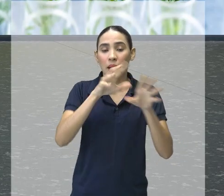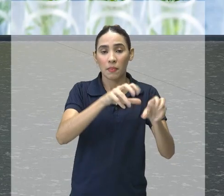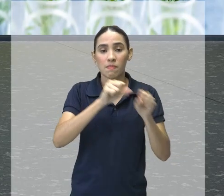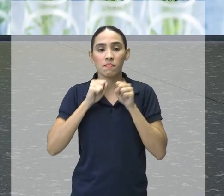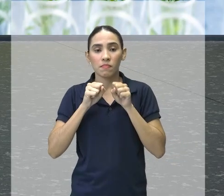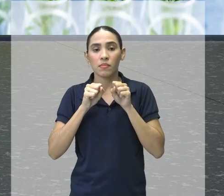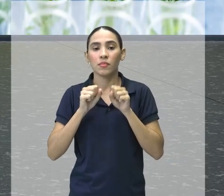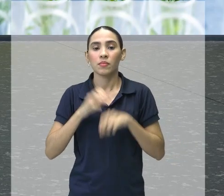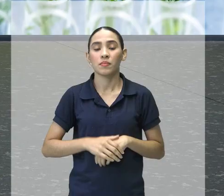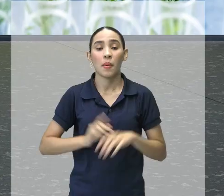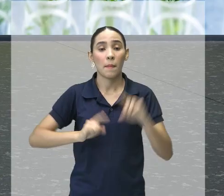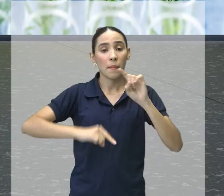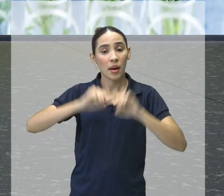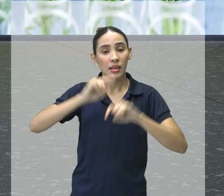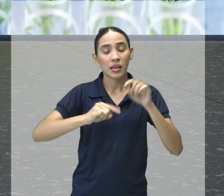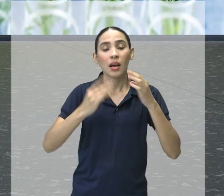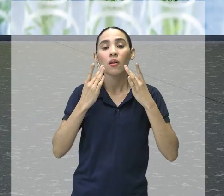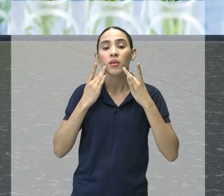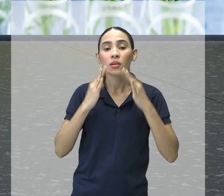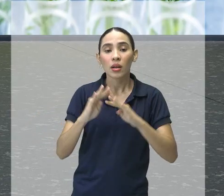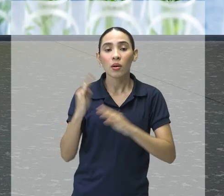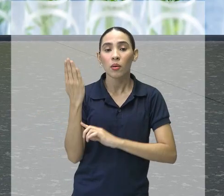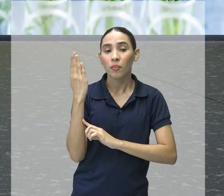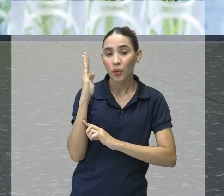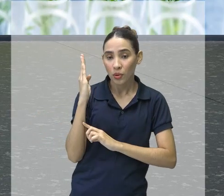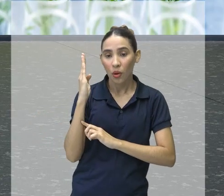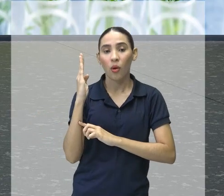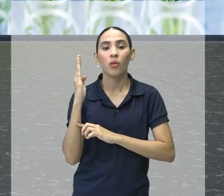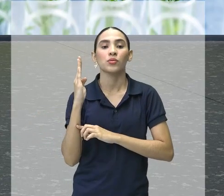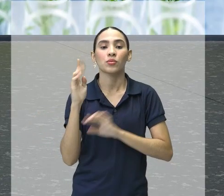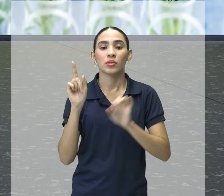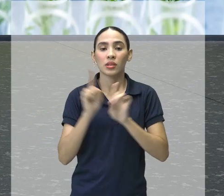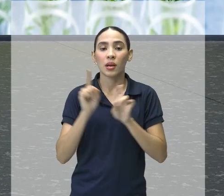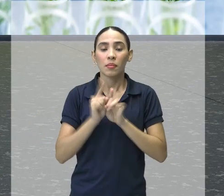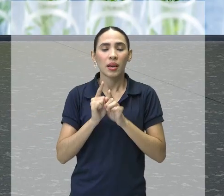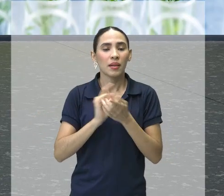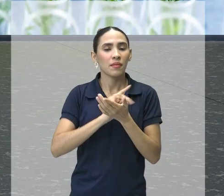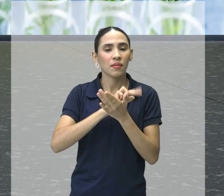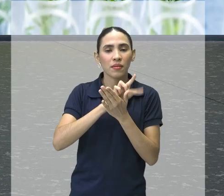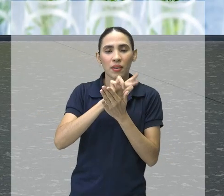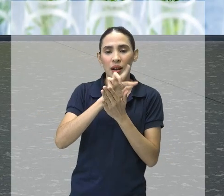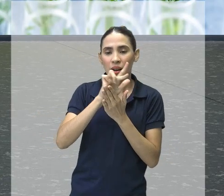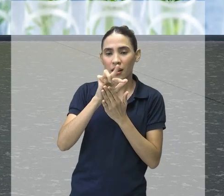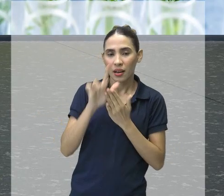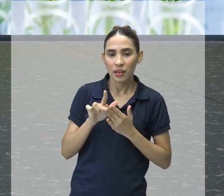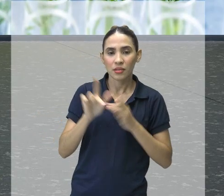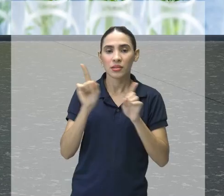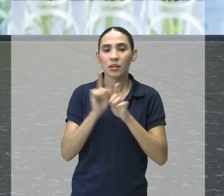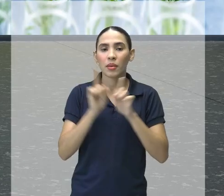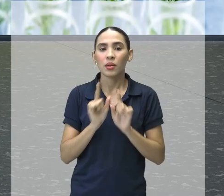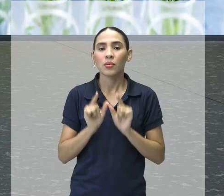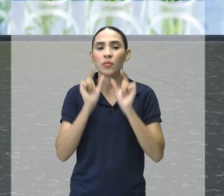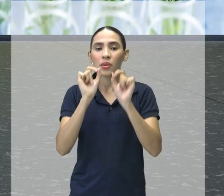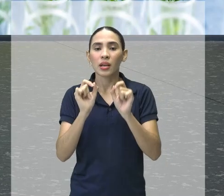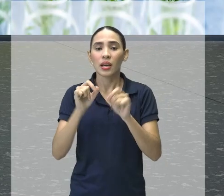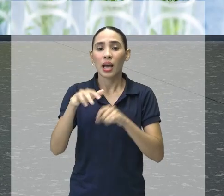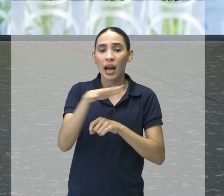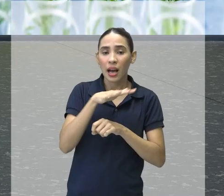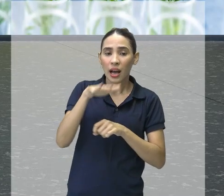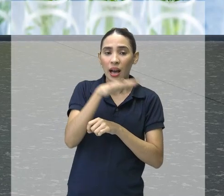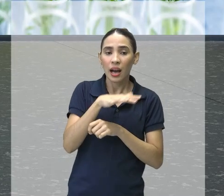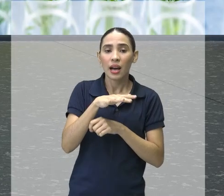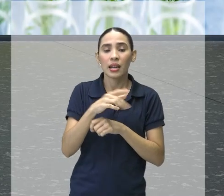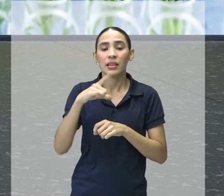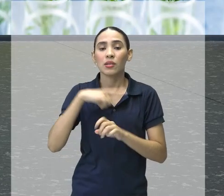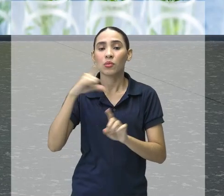remover recursos naturais, biológicos, minerais, etc., etc., de um determinado ambiente